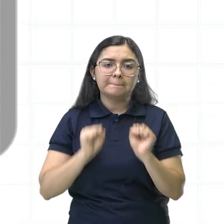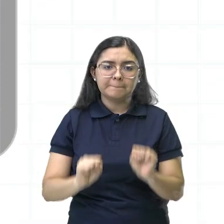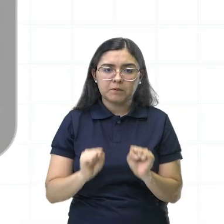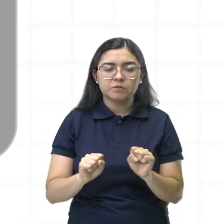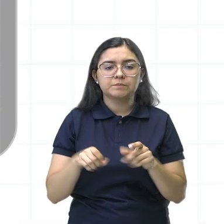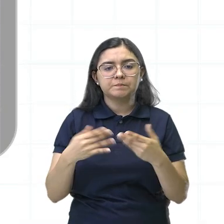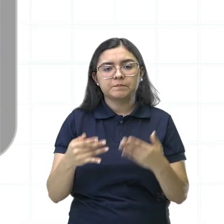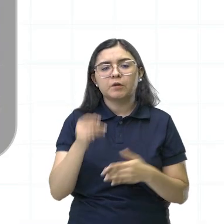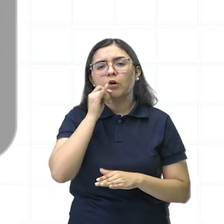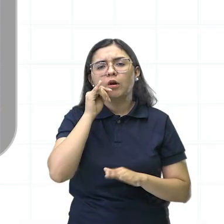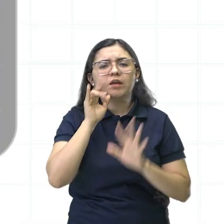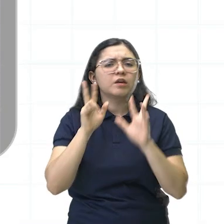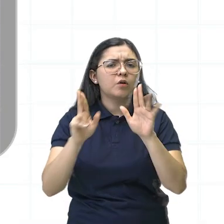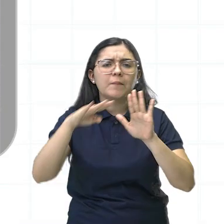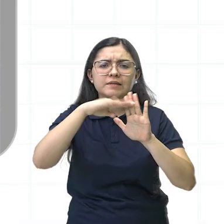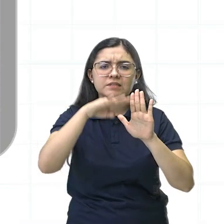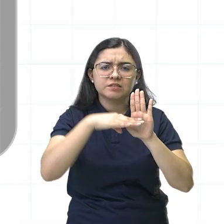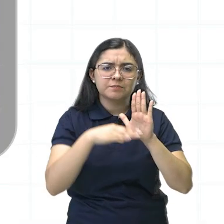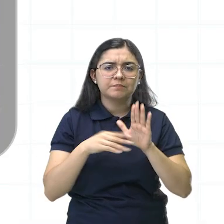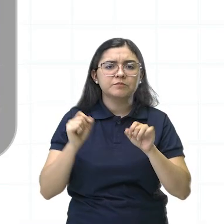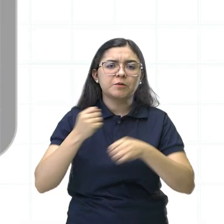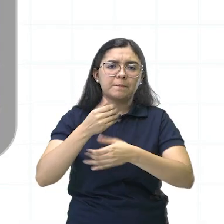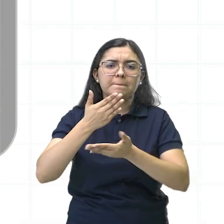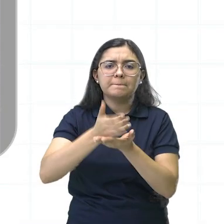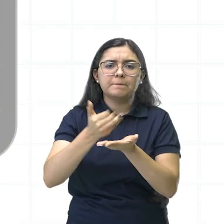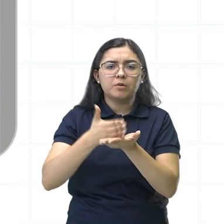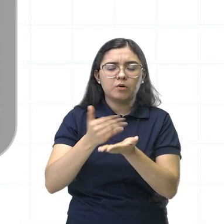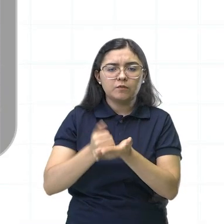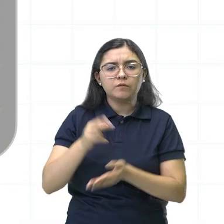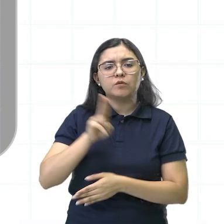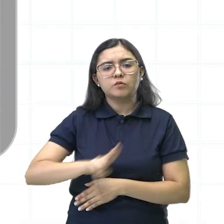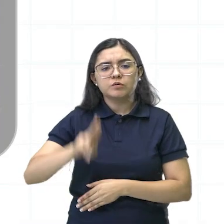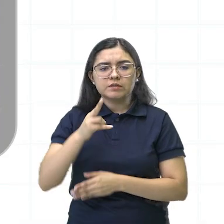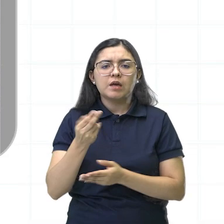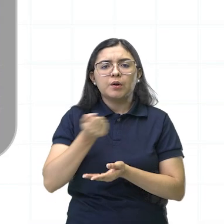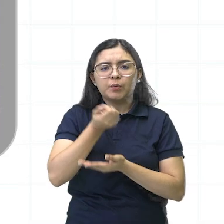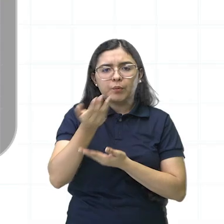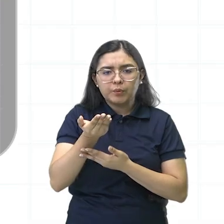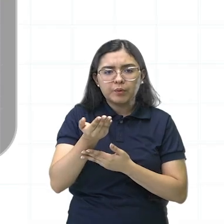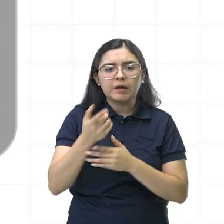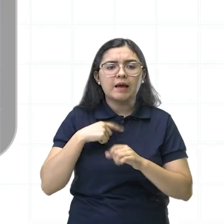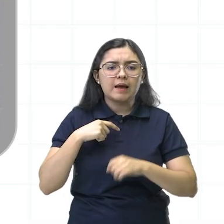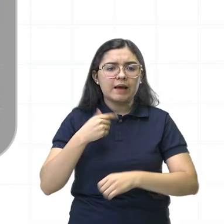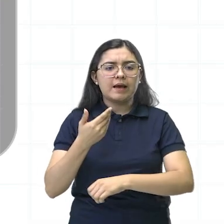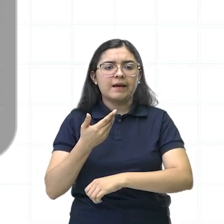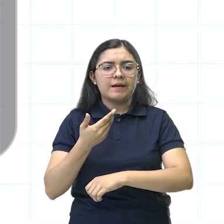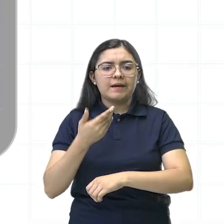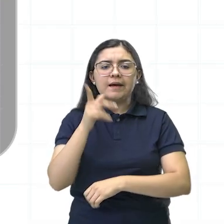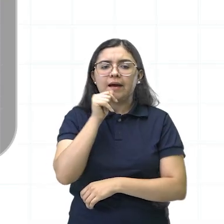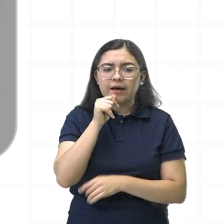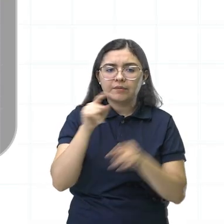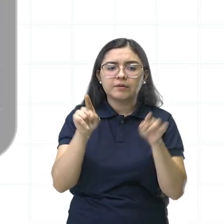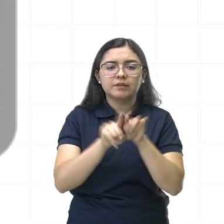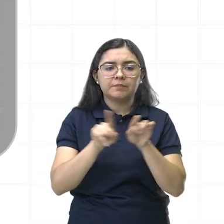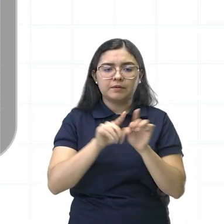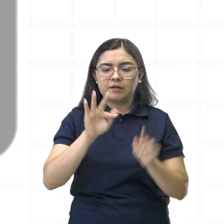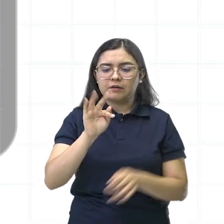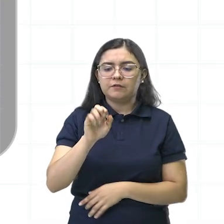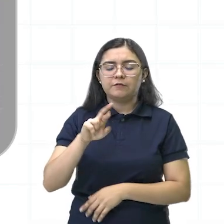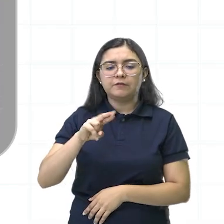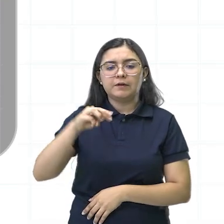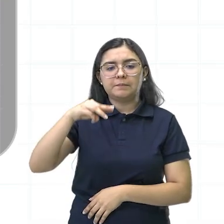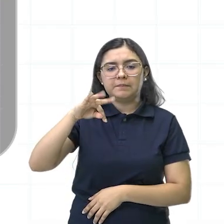é como se fosse uma receitinha de bolo. Vou fazer o uso da farinha de trigo, da água e do fermento biológico, que